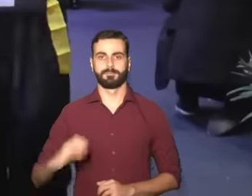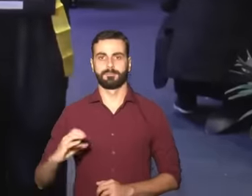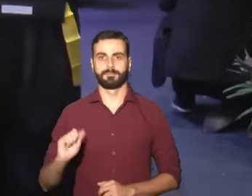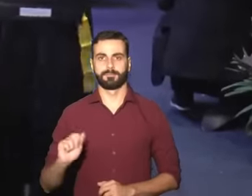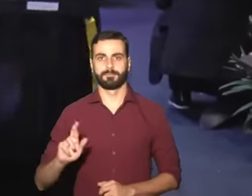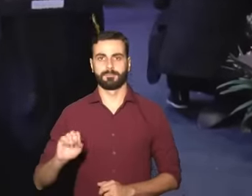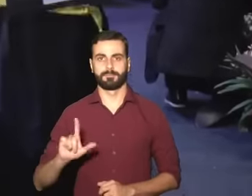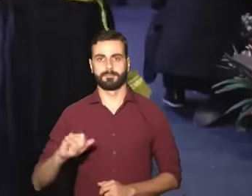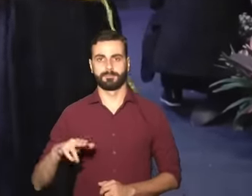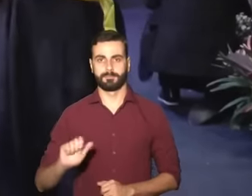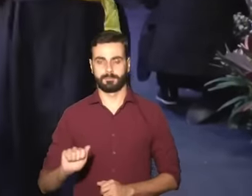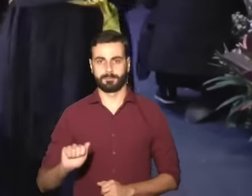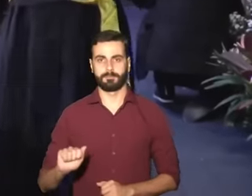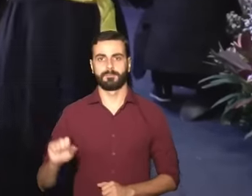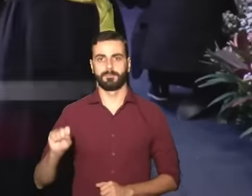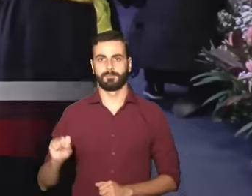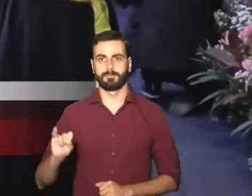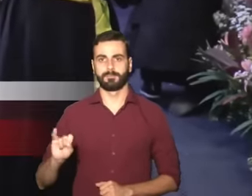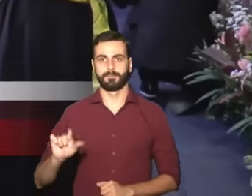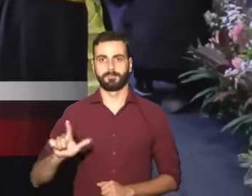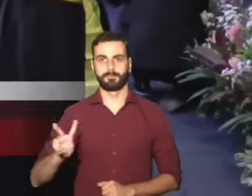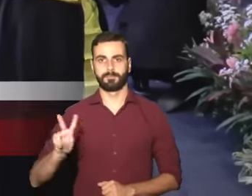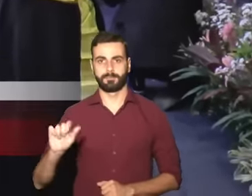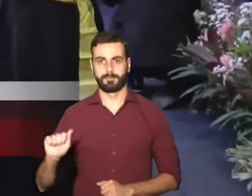Carolina Gonçalves da Silva.